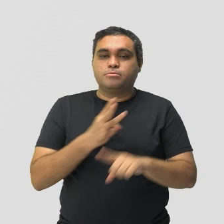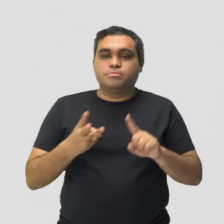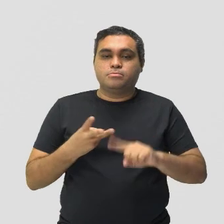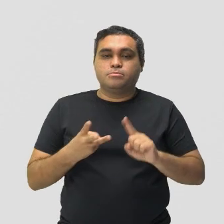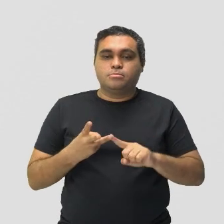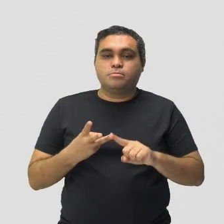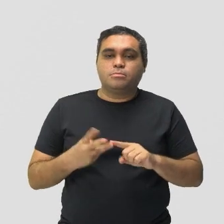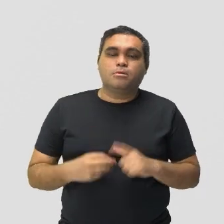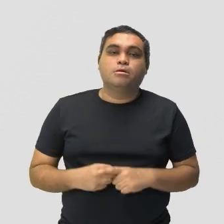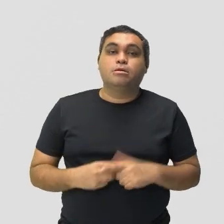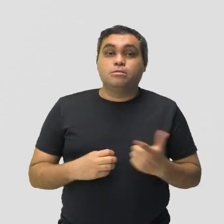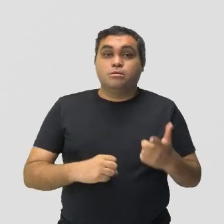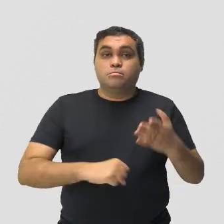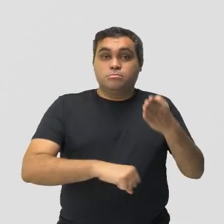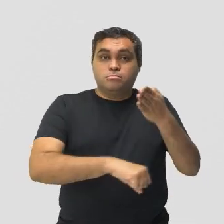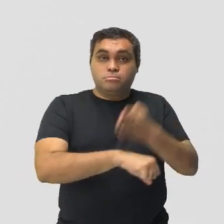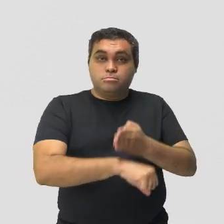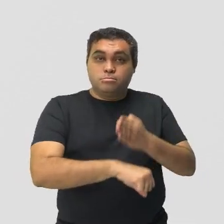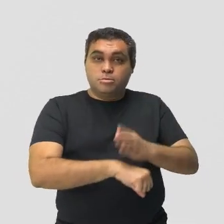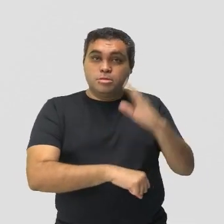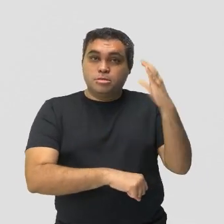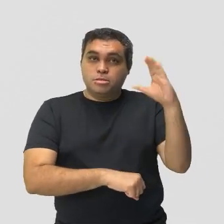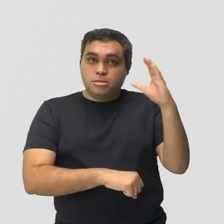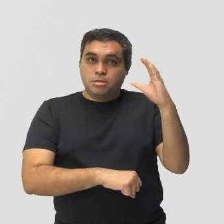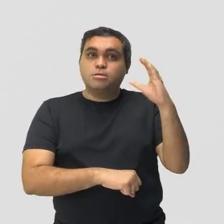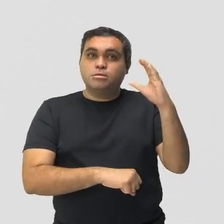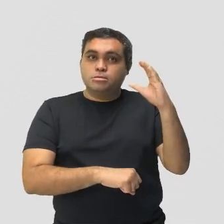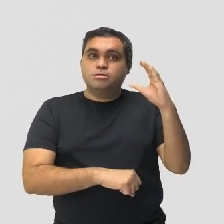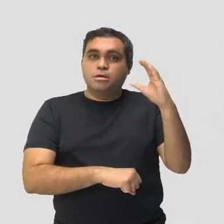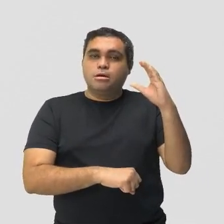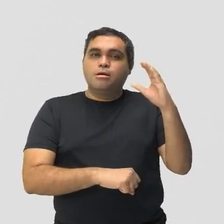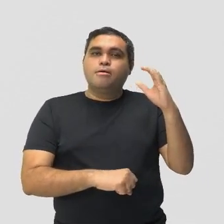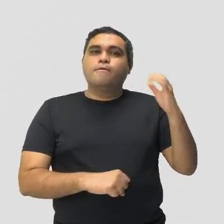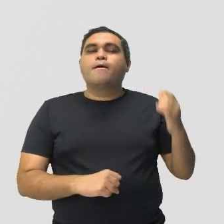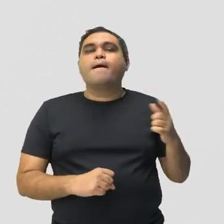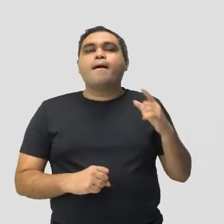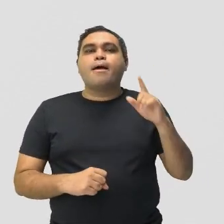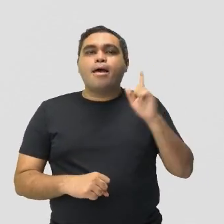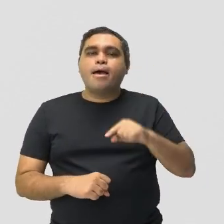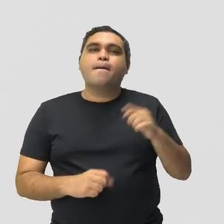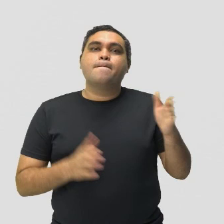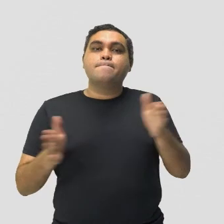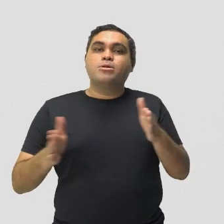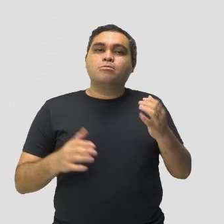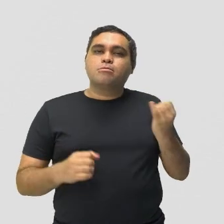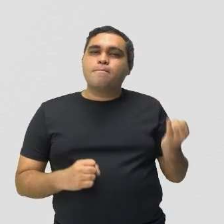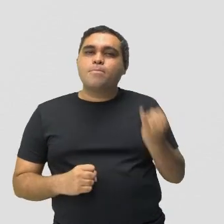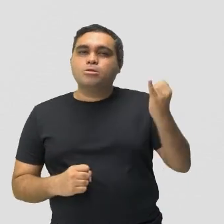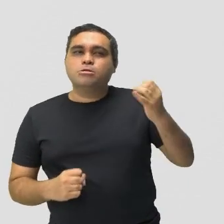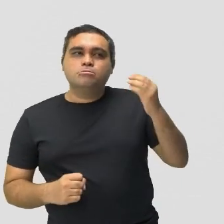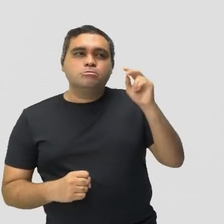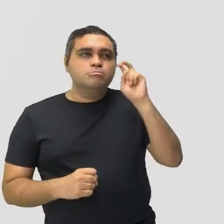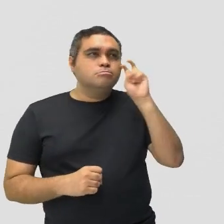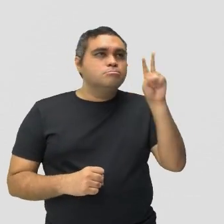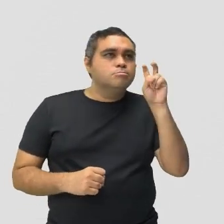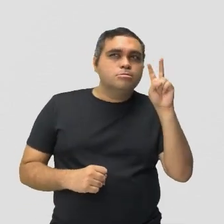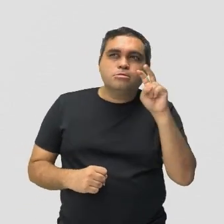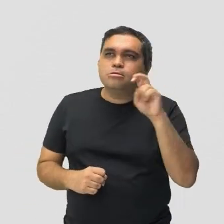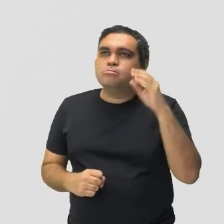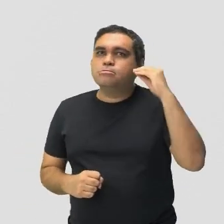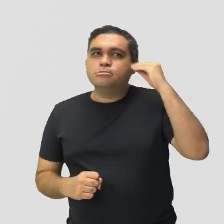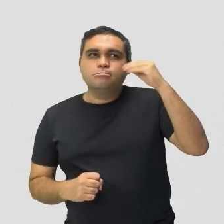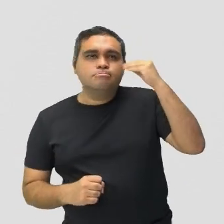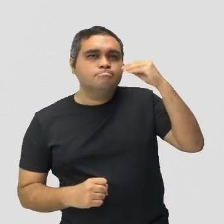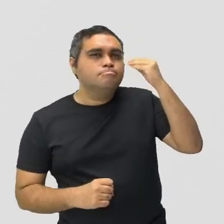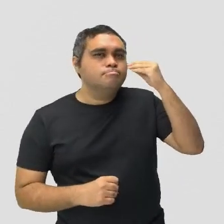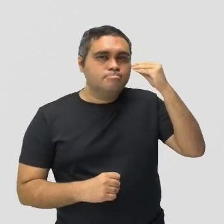A ciência moderna surge quando se torna mais importante observar e experimentar. Aqui é o contrário, né? Na Idade